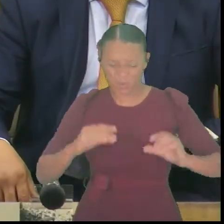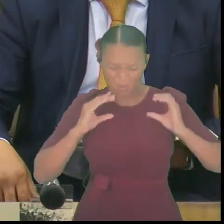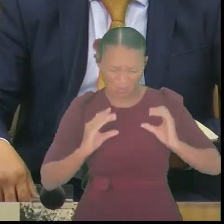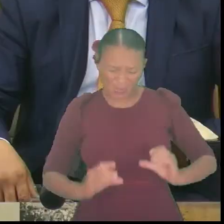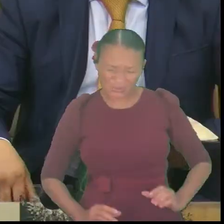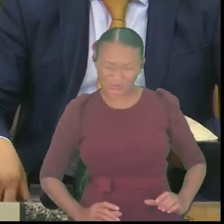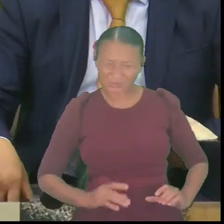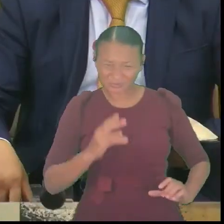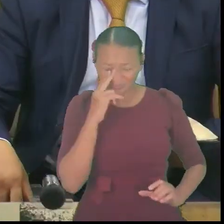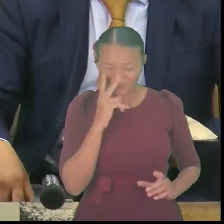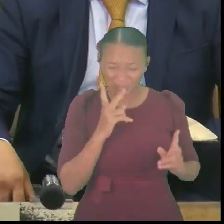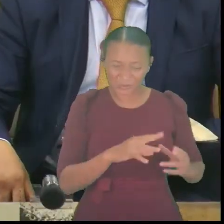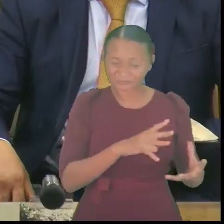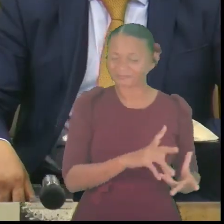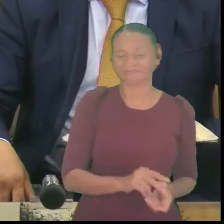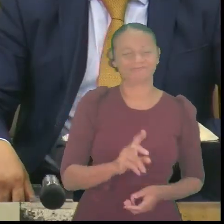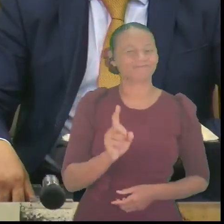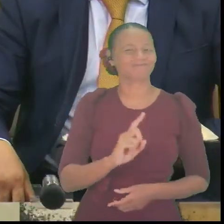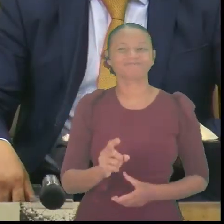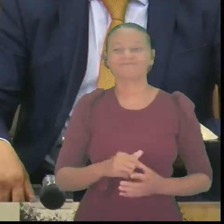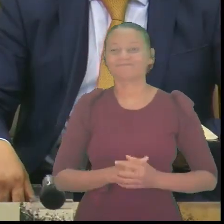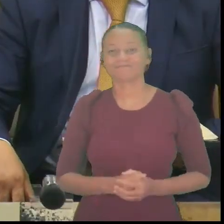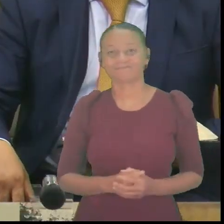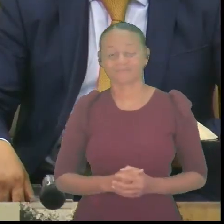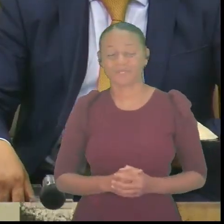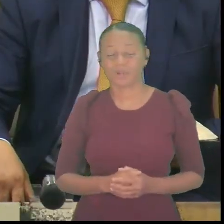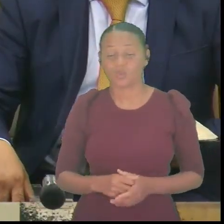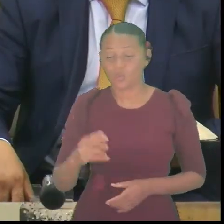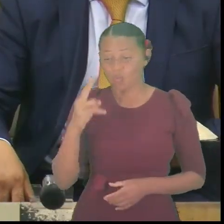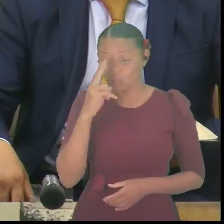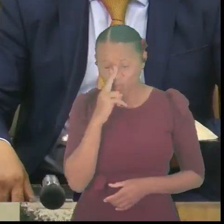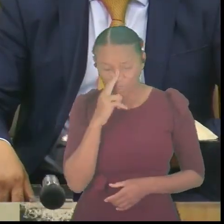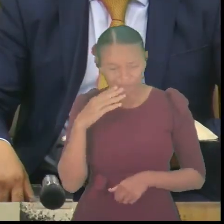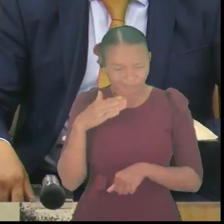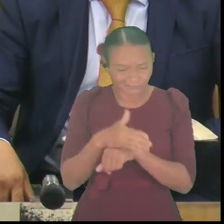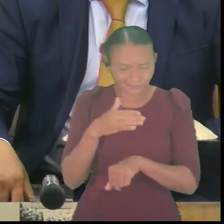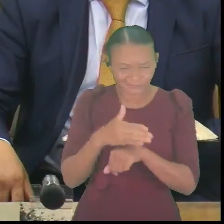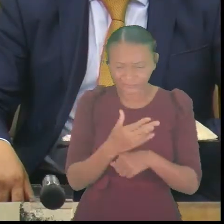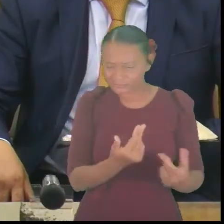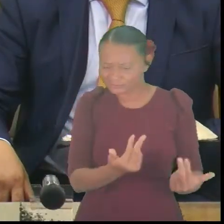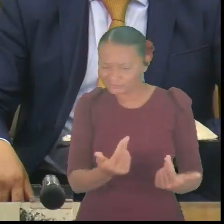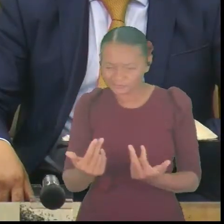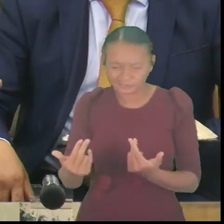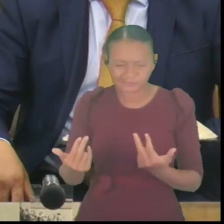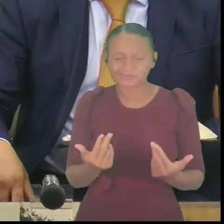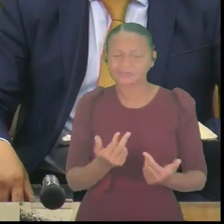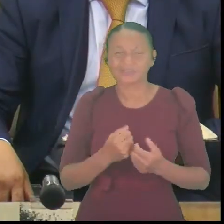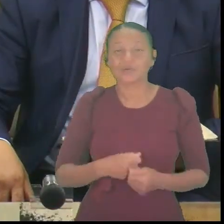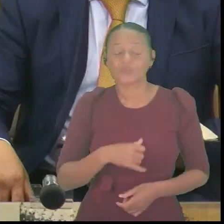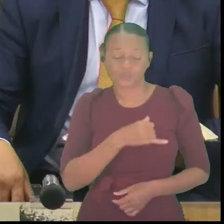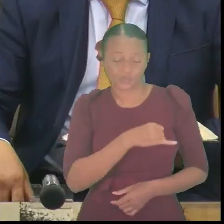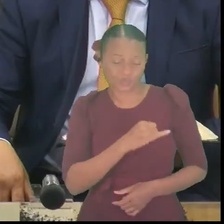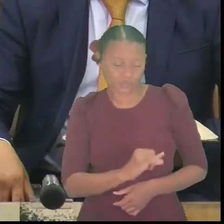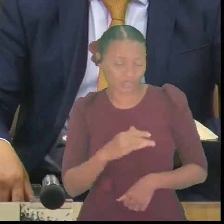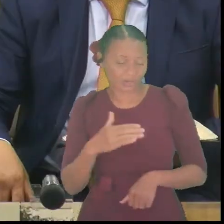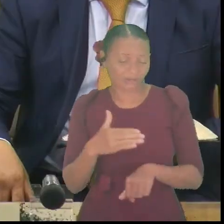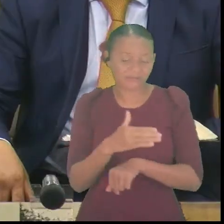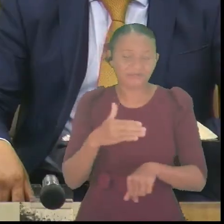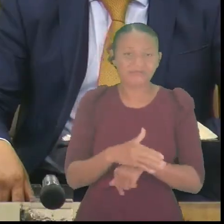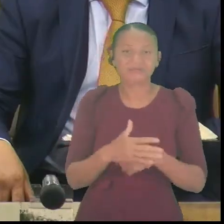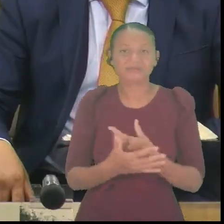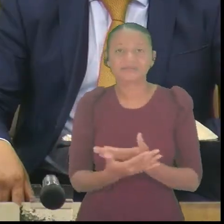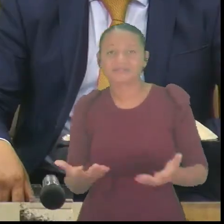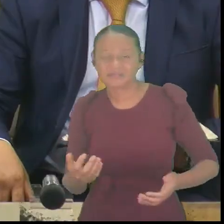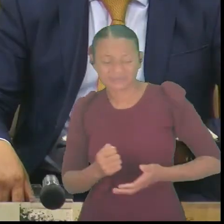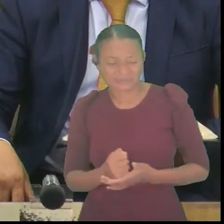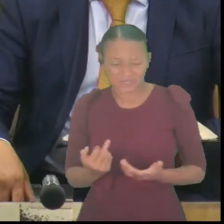mundo se comporta. O crente, irmão, não frequenta os mesmos lugares que naturalmente o ímpio frequenta. O crente não